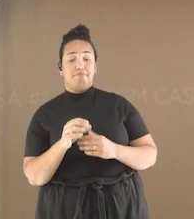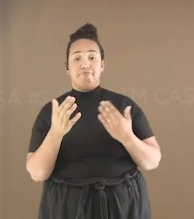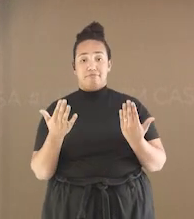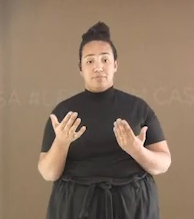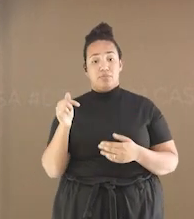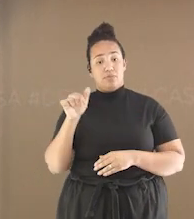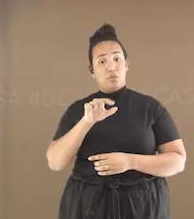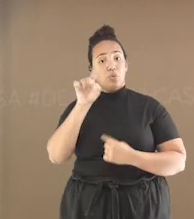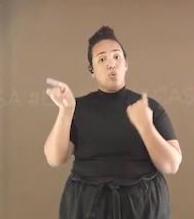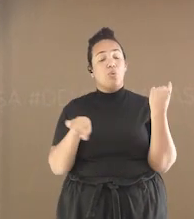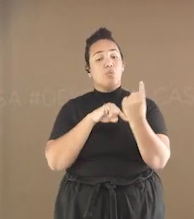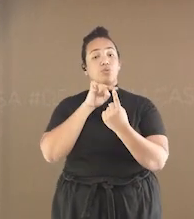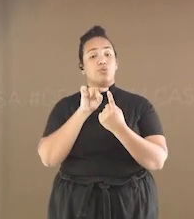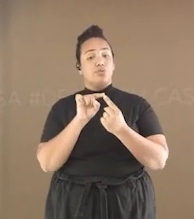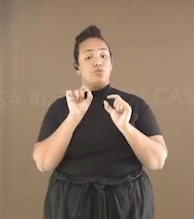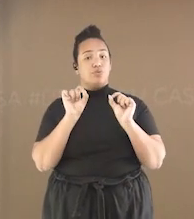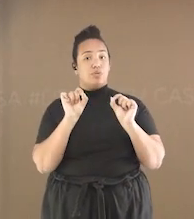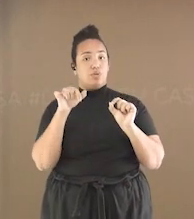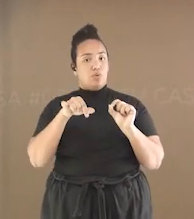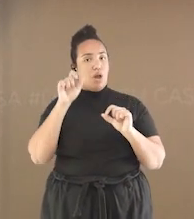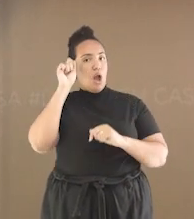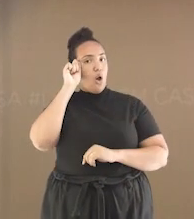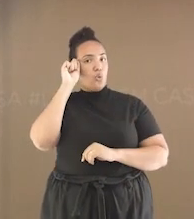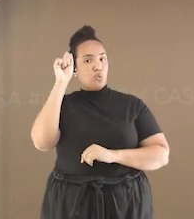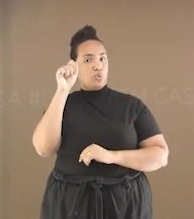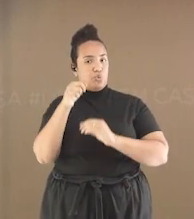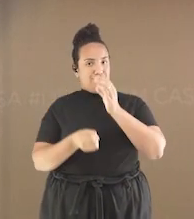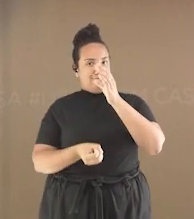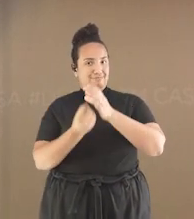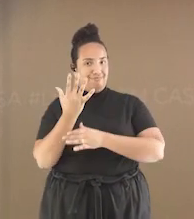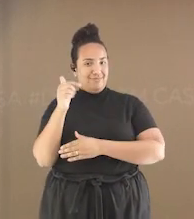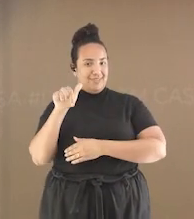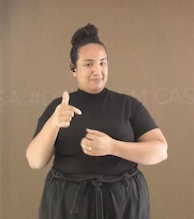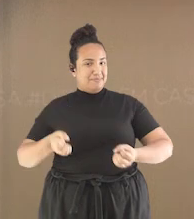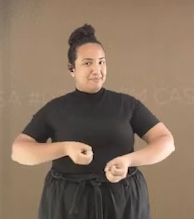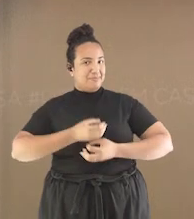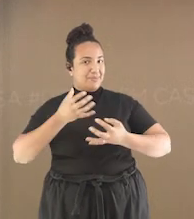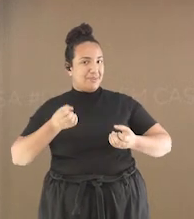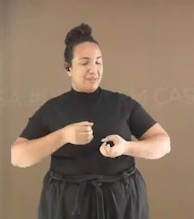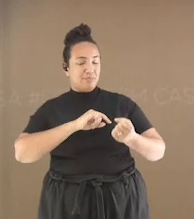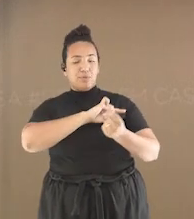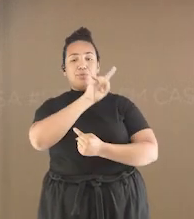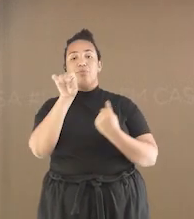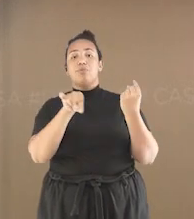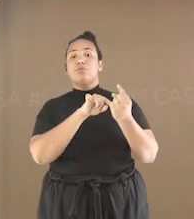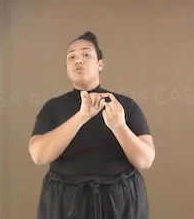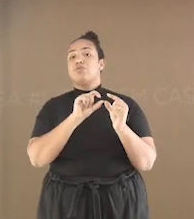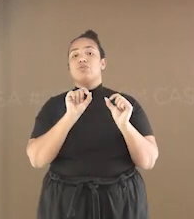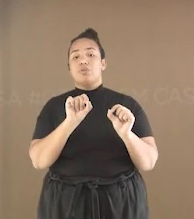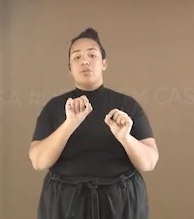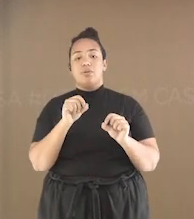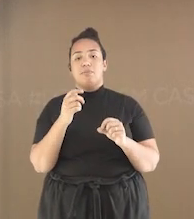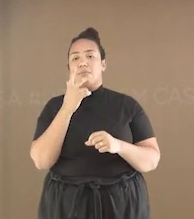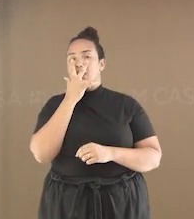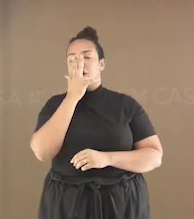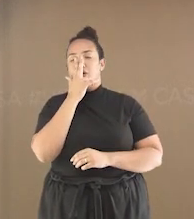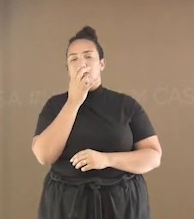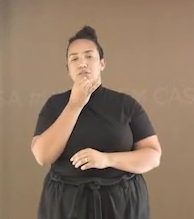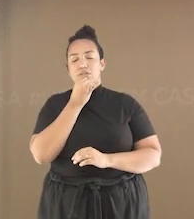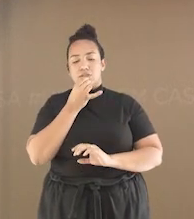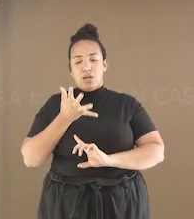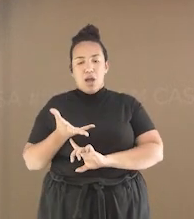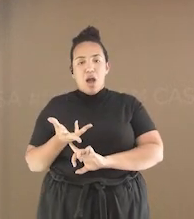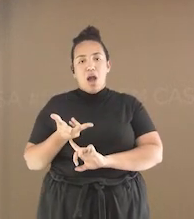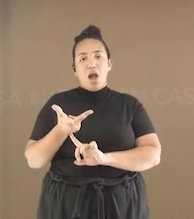chamados concretistas, aqueles que criam um poema concreto, era que a arte fosse mais intensa